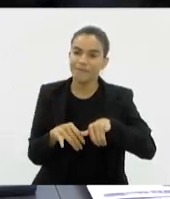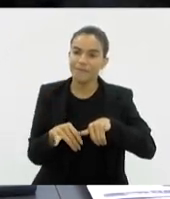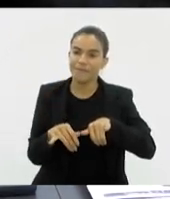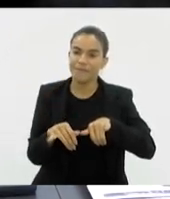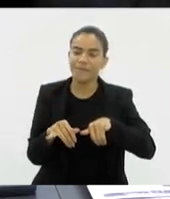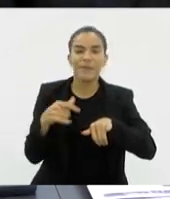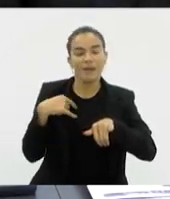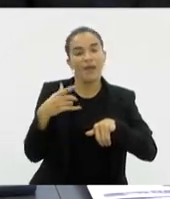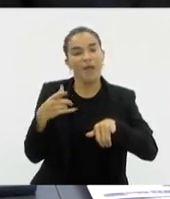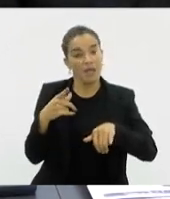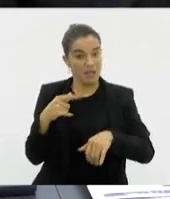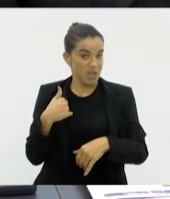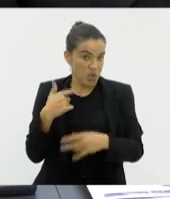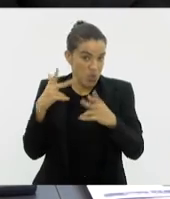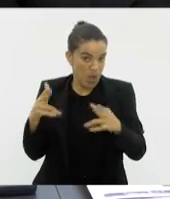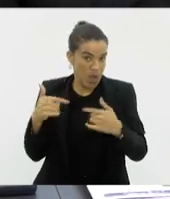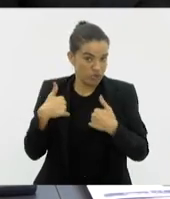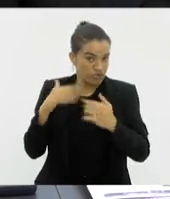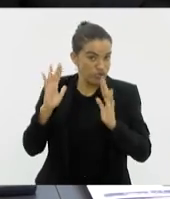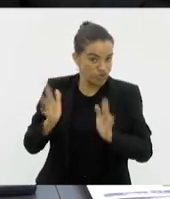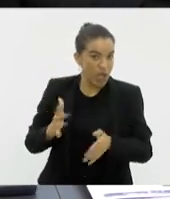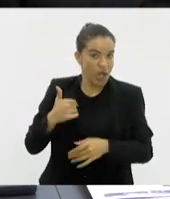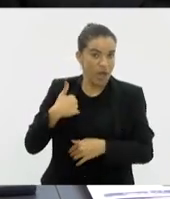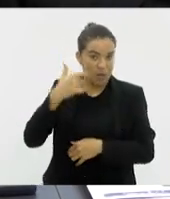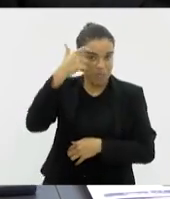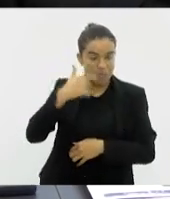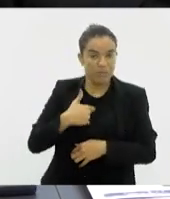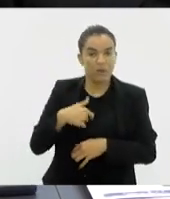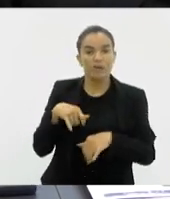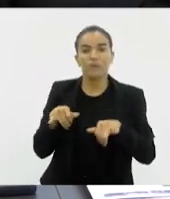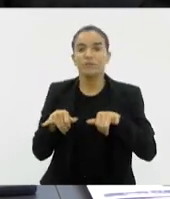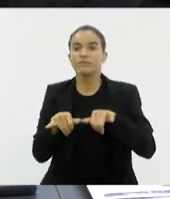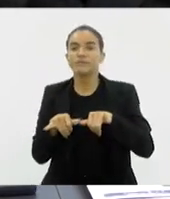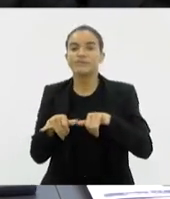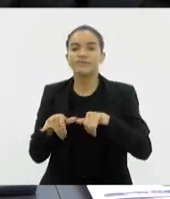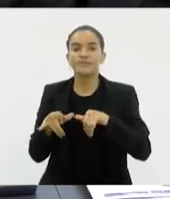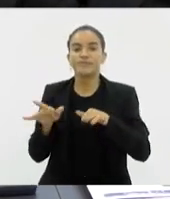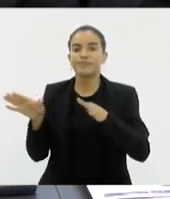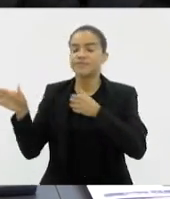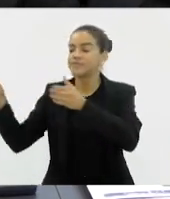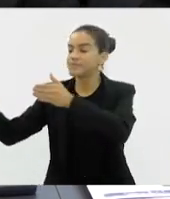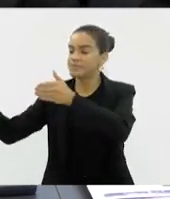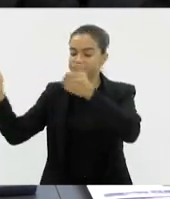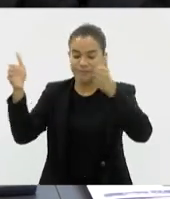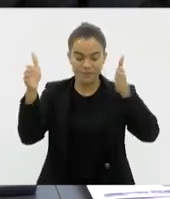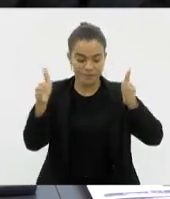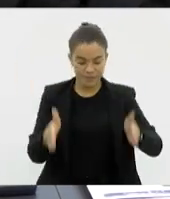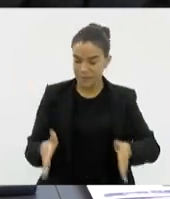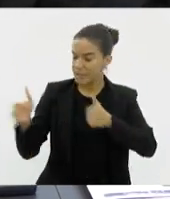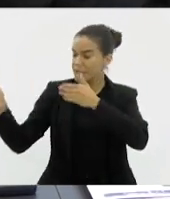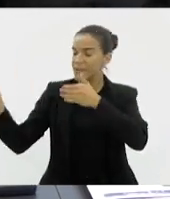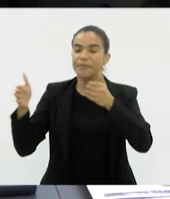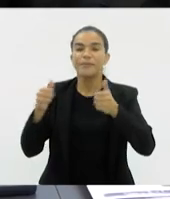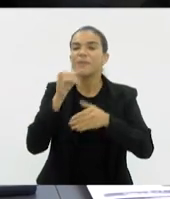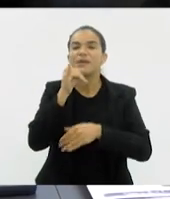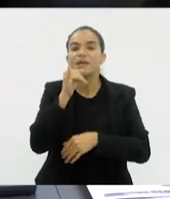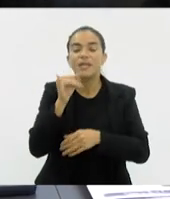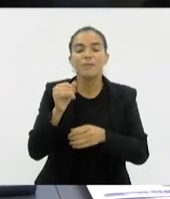como acontece comigo, vamos dar aqui um exemplo. Chega ali a minha encomenda do supermercado, comprar 3 cebolas.